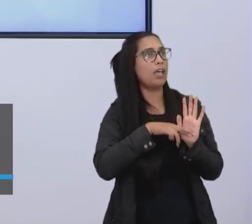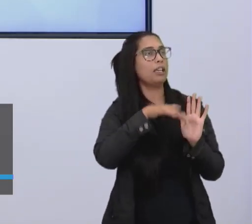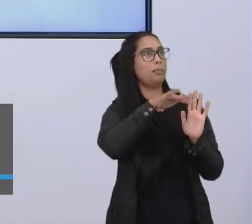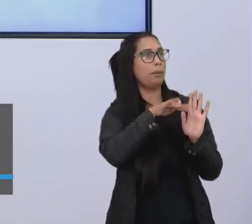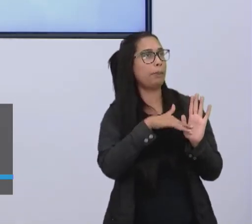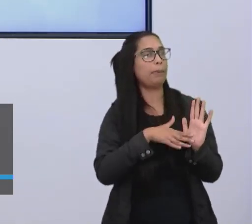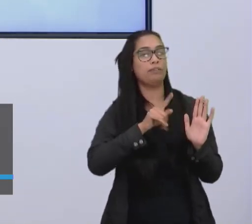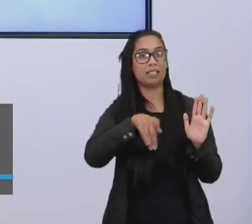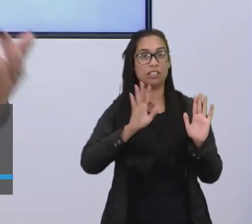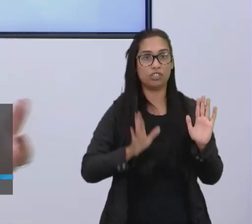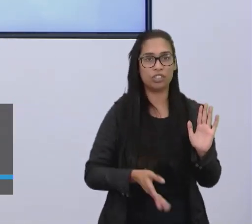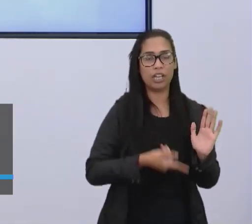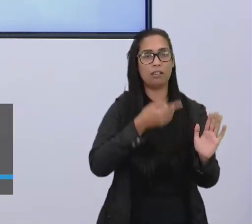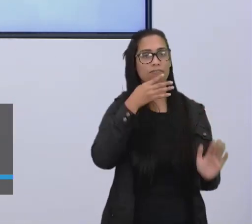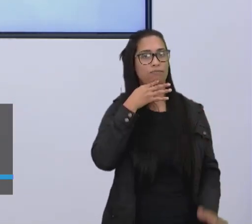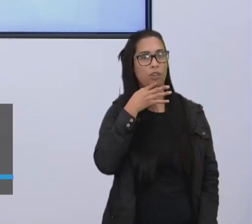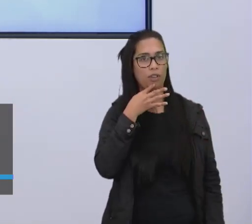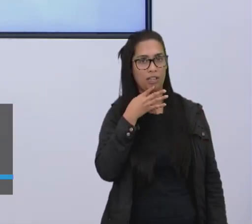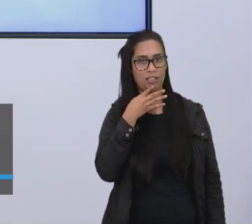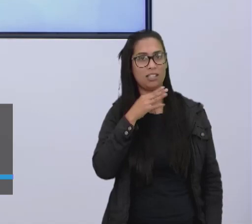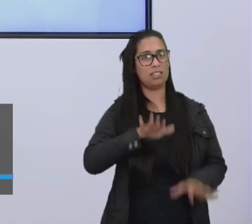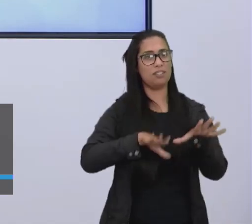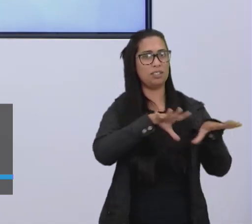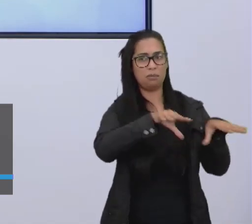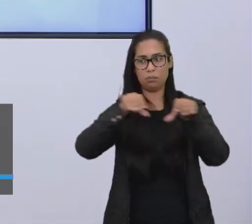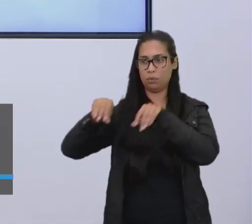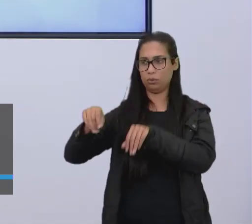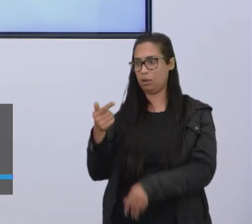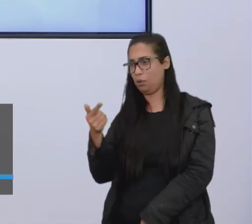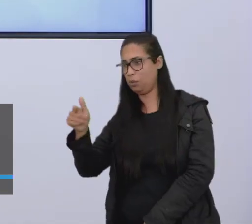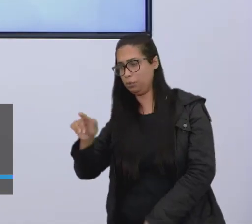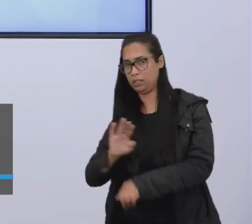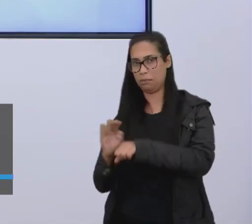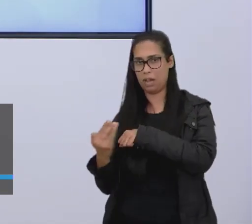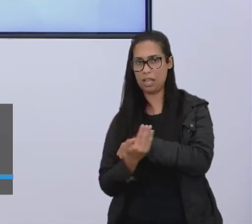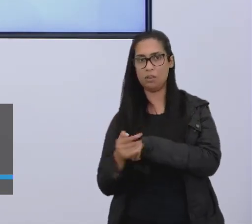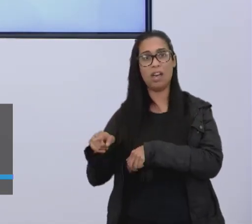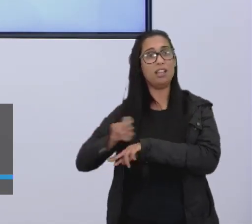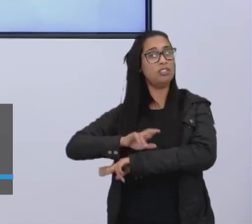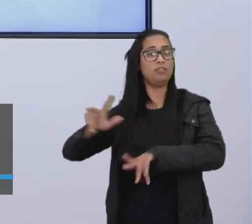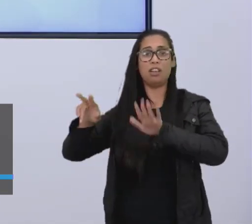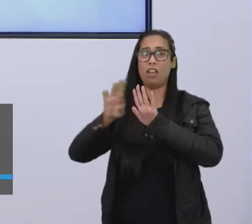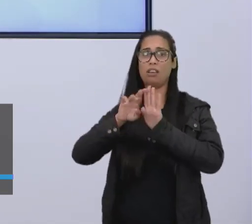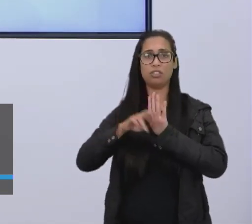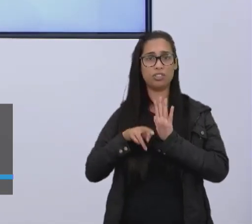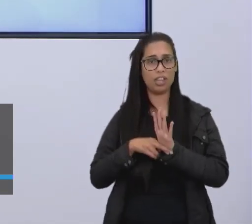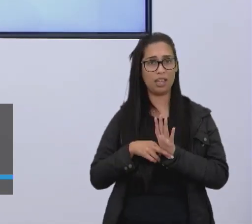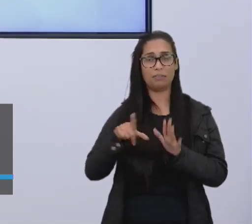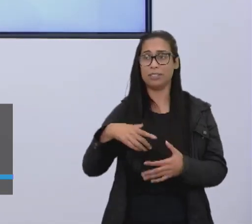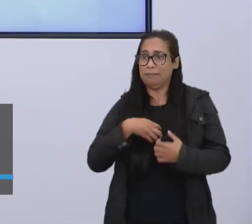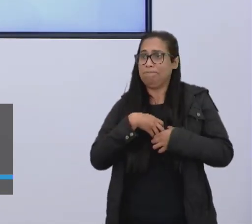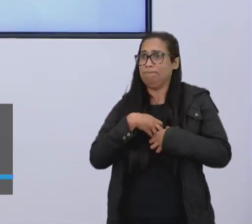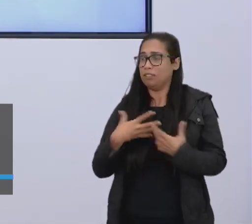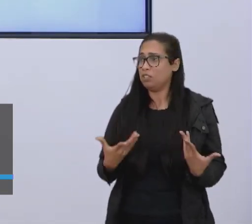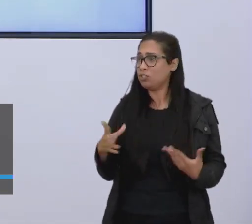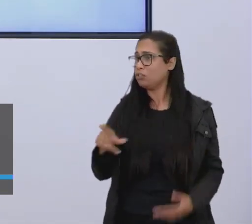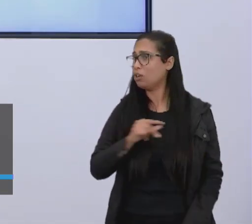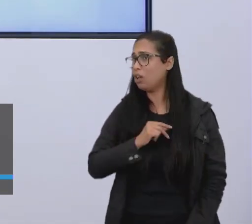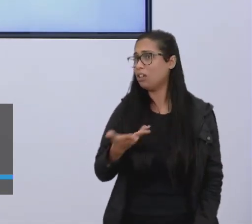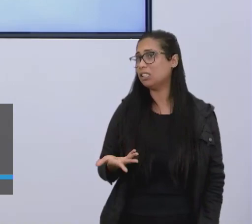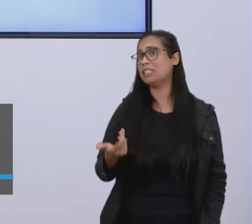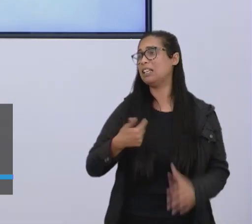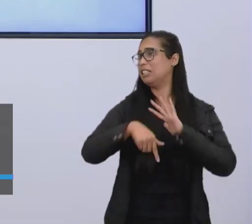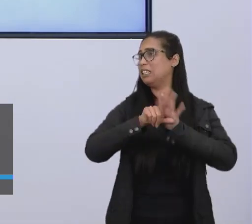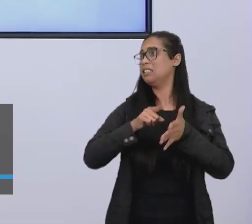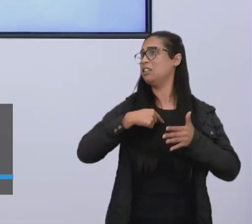aquilo outro. Que às vezes até quando você muda de casa, mesmo dentro do mesmo bairro, às vezes a gente sente essa diferença de que, tipo, nossa, mano, meu bairro, a